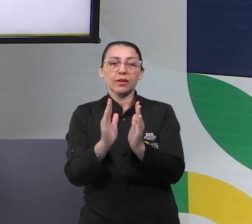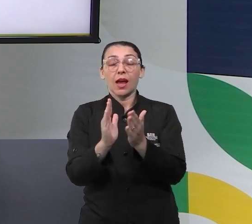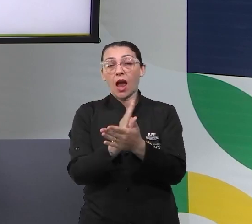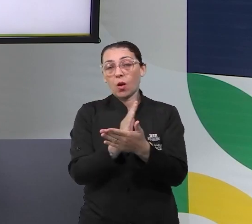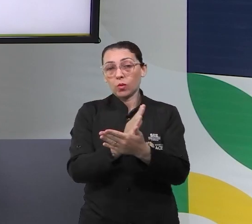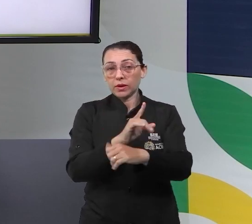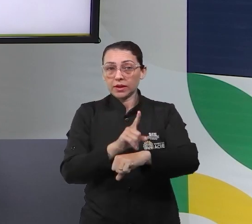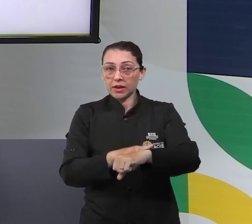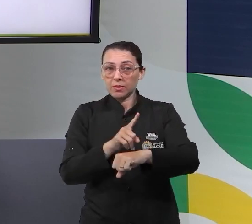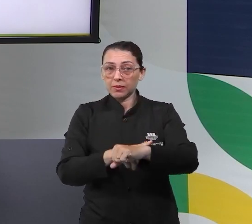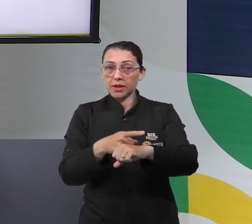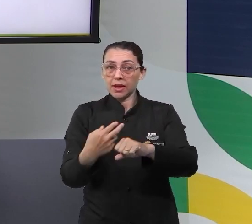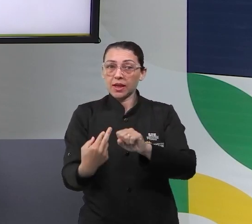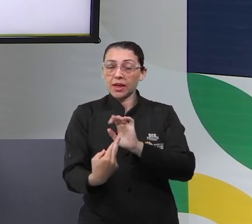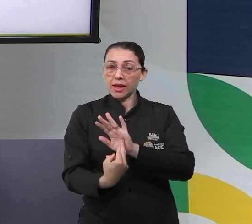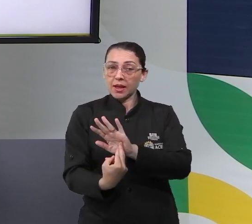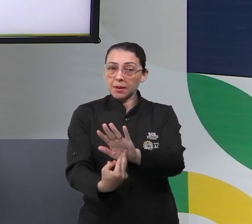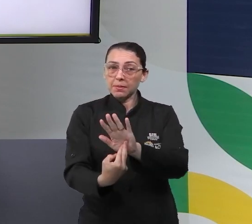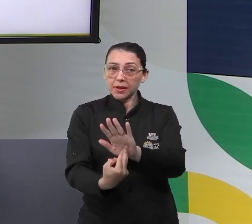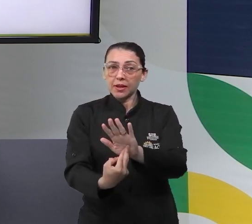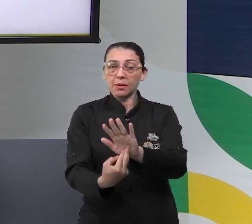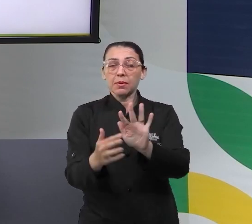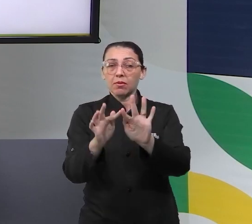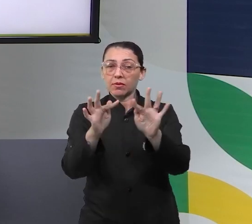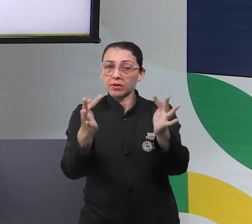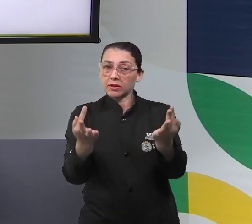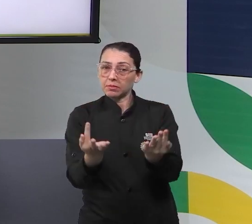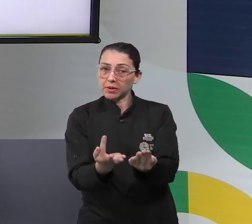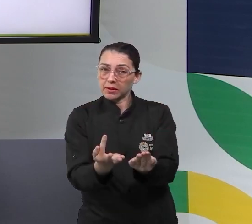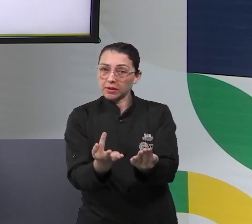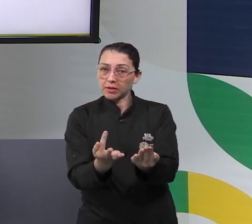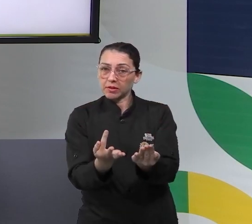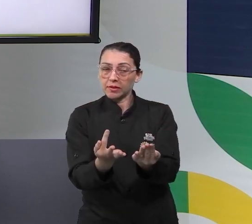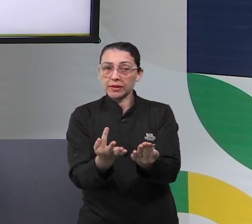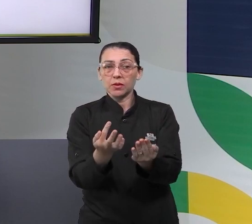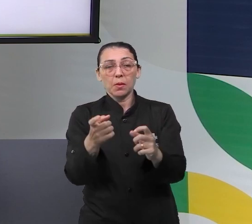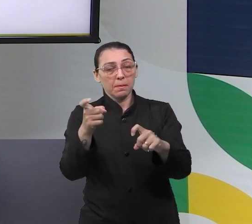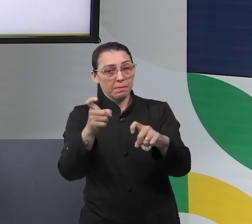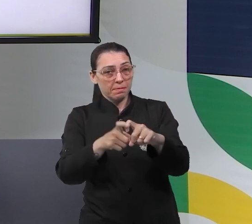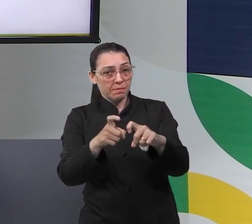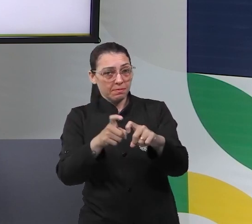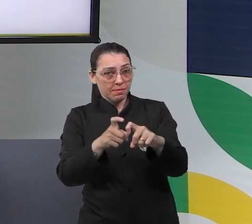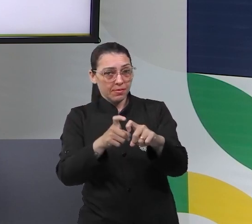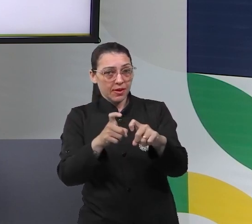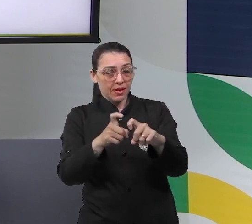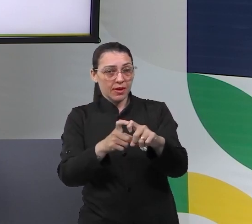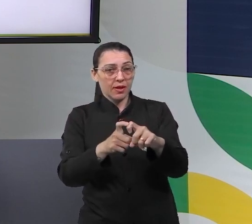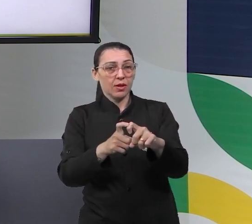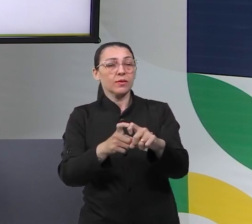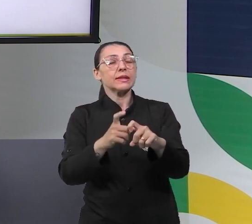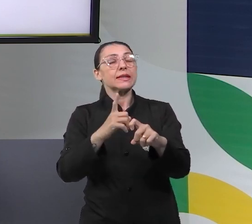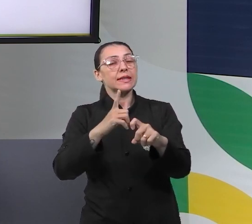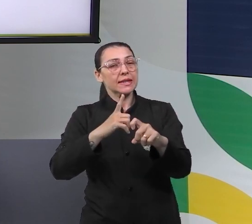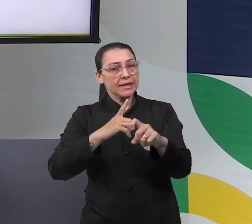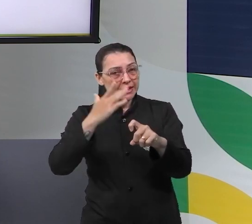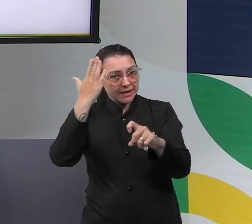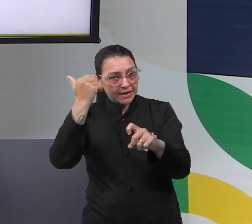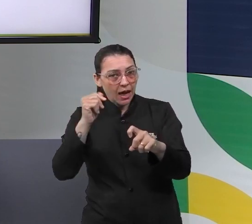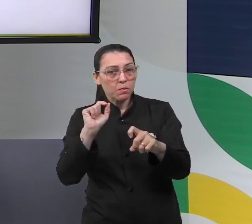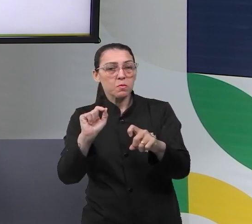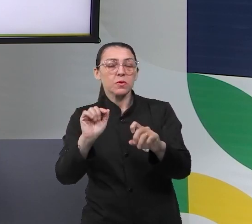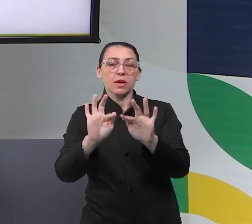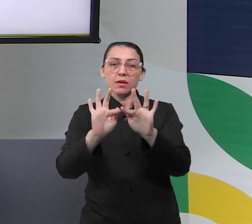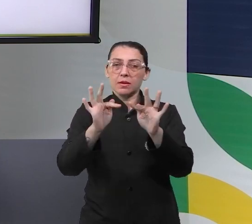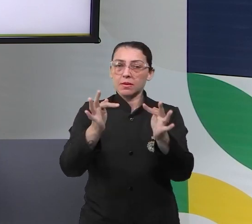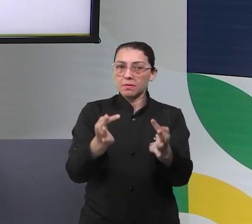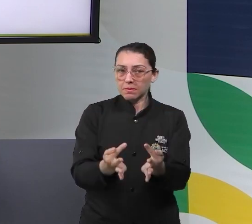está representado por uma função exponencial. Então, os médicos, eles têm um entendimento da função